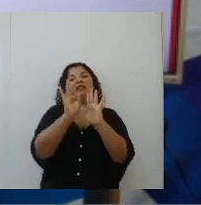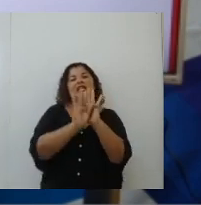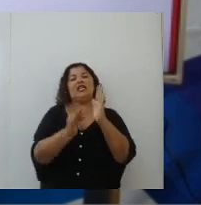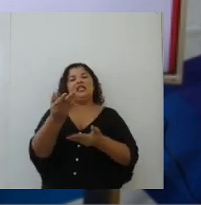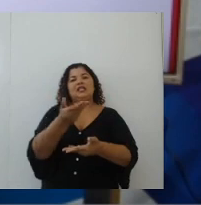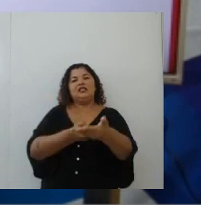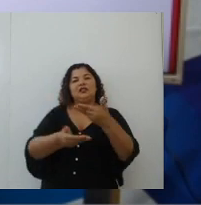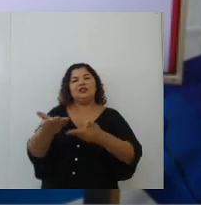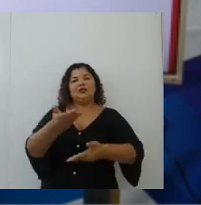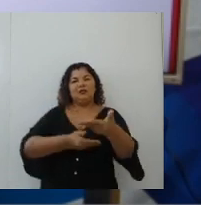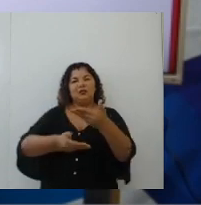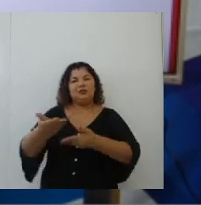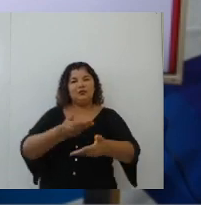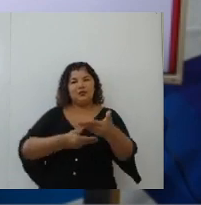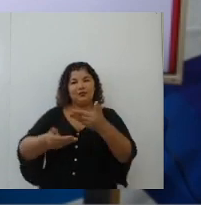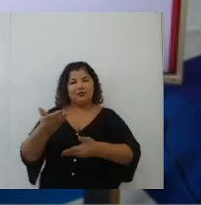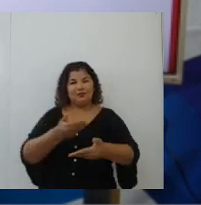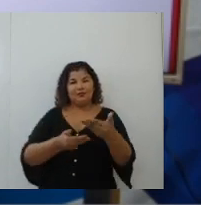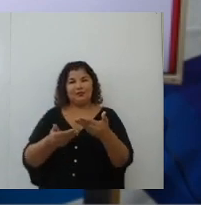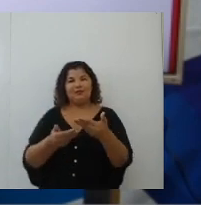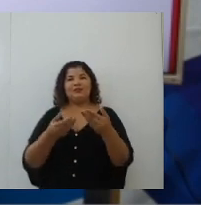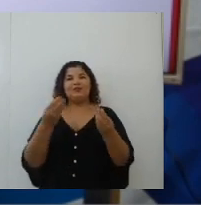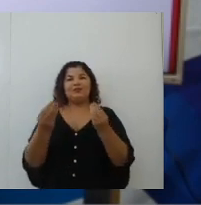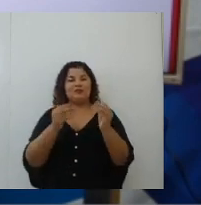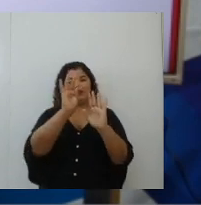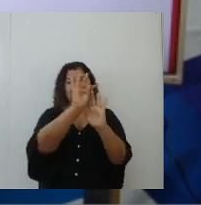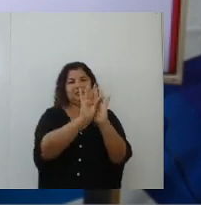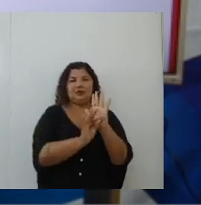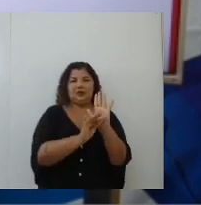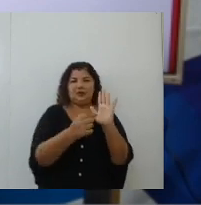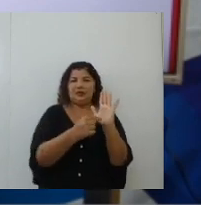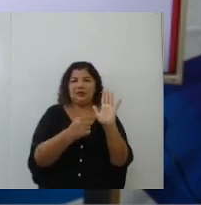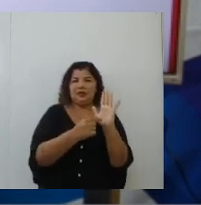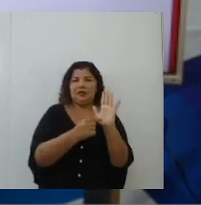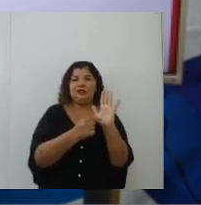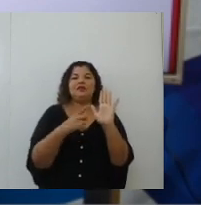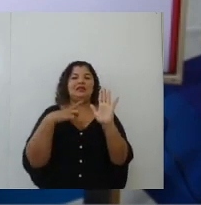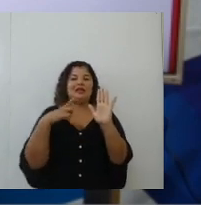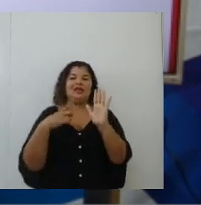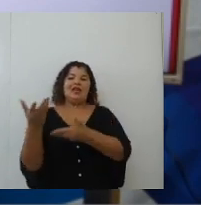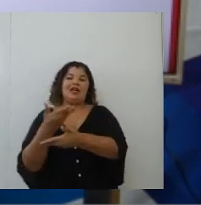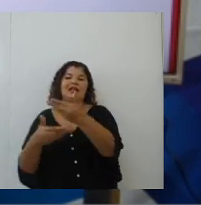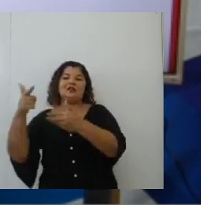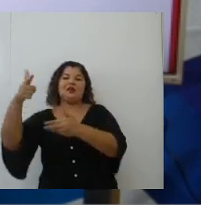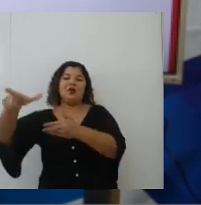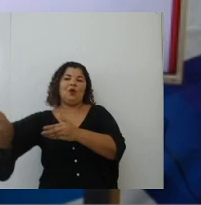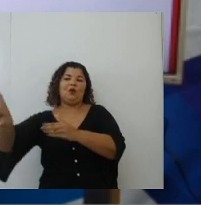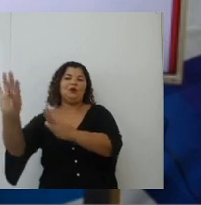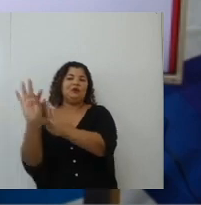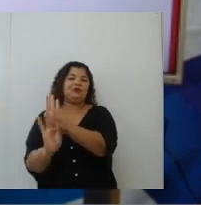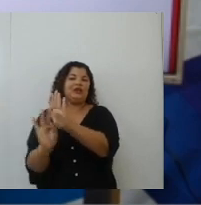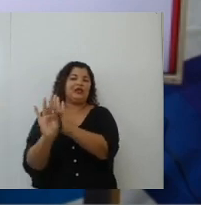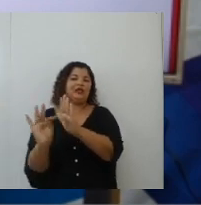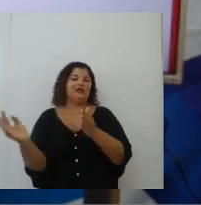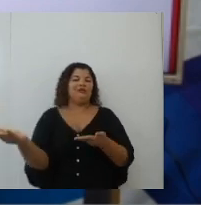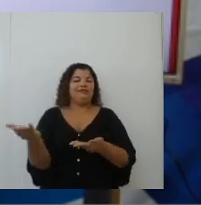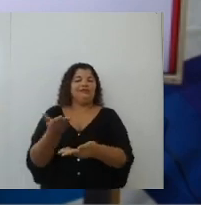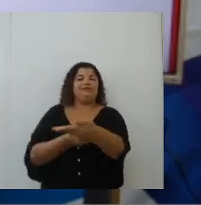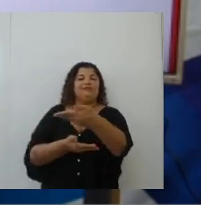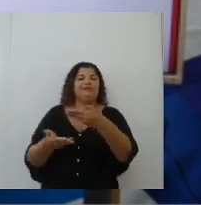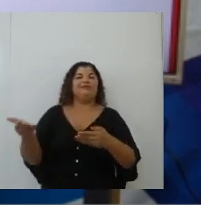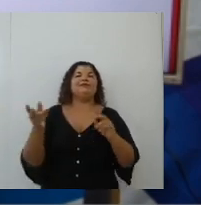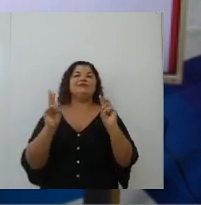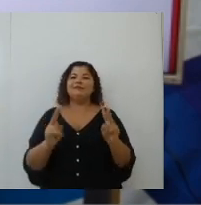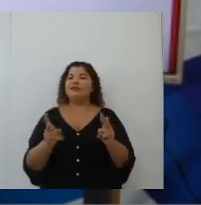intertextualidade. Gente, não existe texto que não se relacione a outros textos. Isso é muito sério.